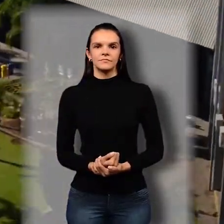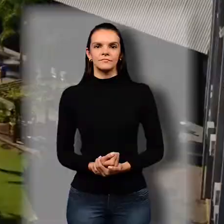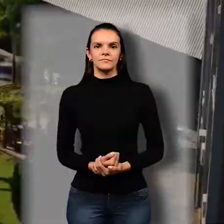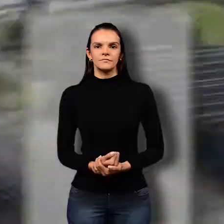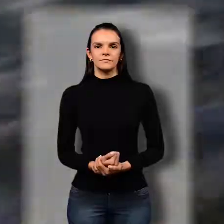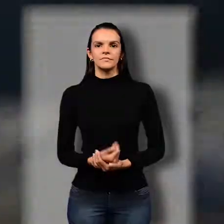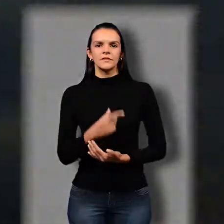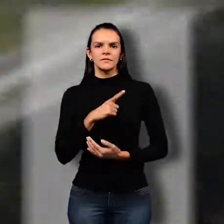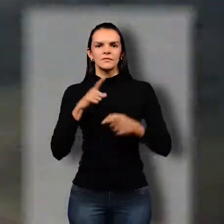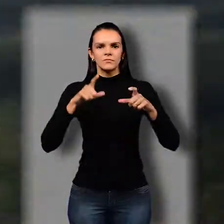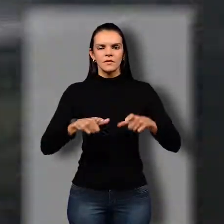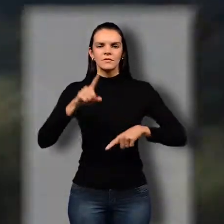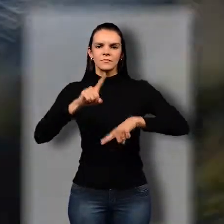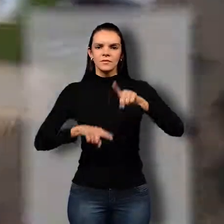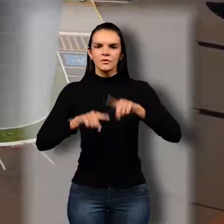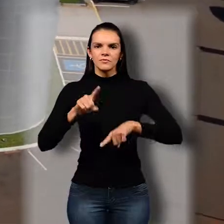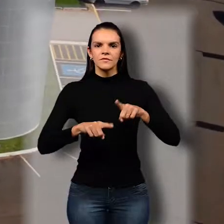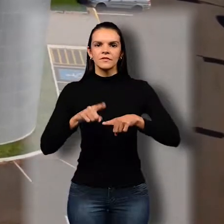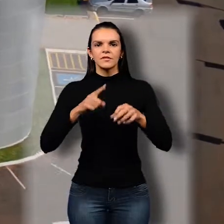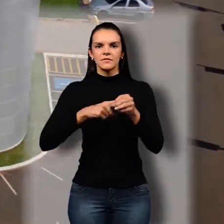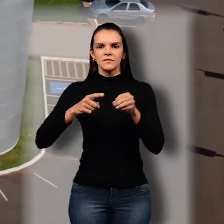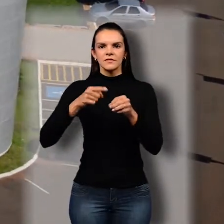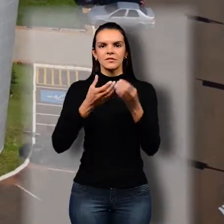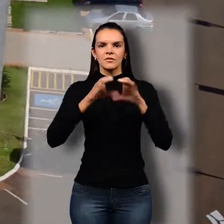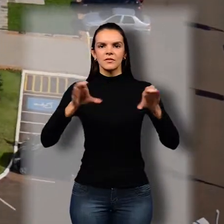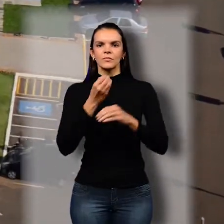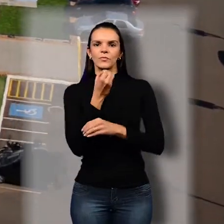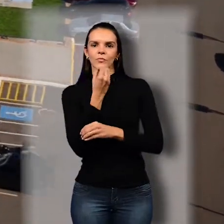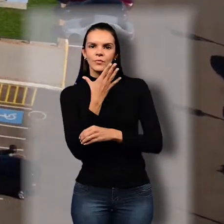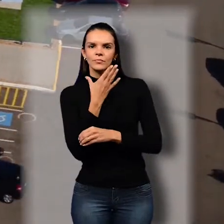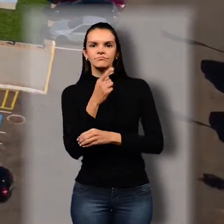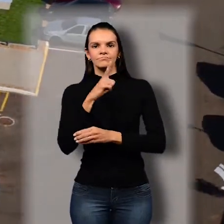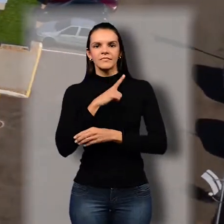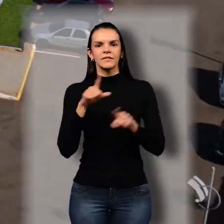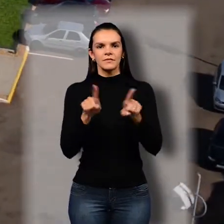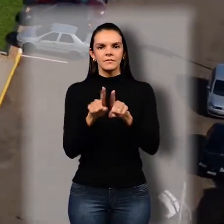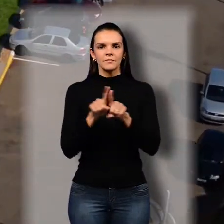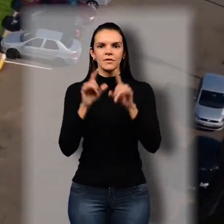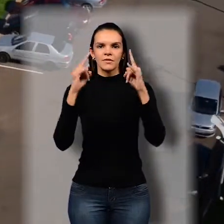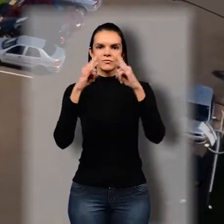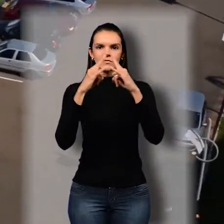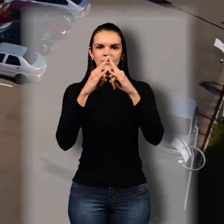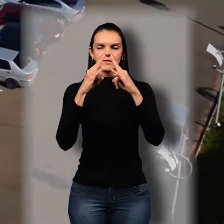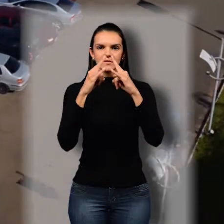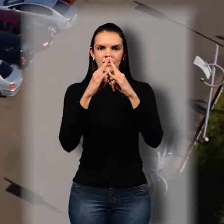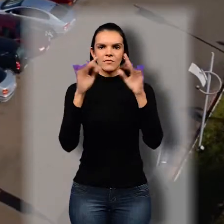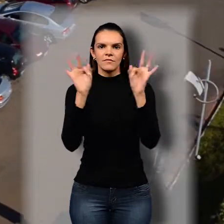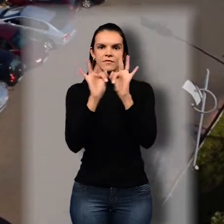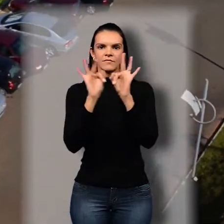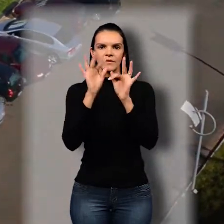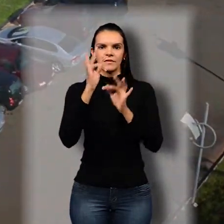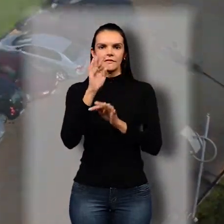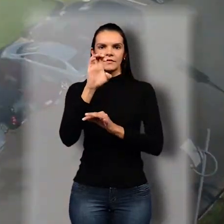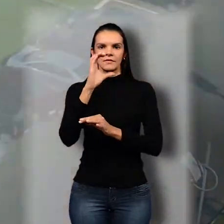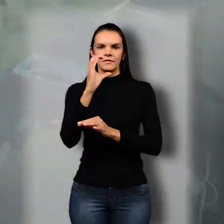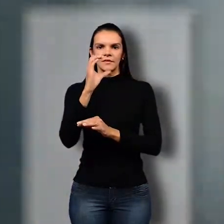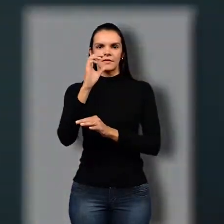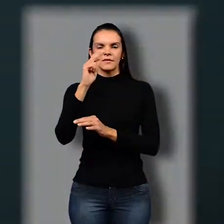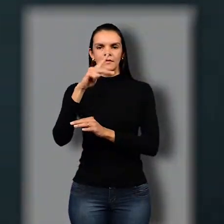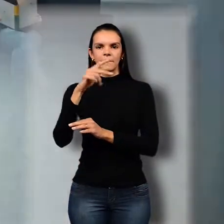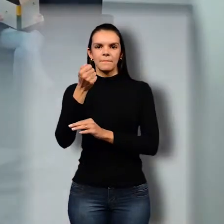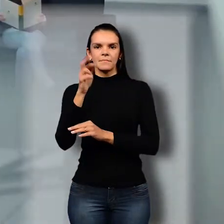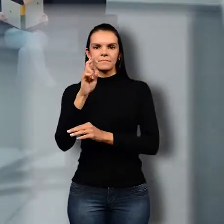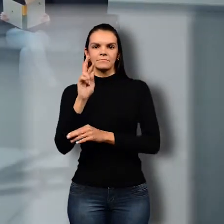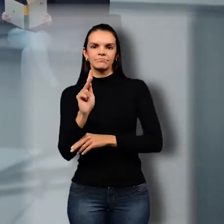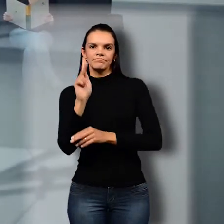e um espaço para atividades em Campo Bom. Por meio do FEVALE Tech Park, incentiva a implantação de empresas voltadas